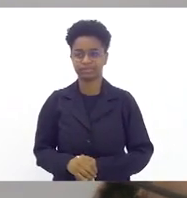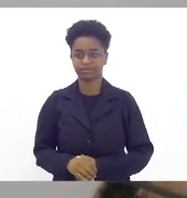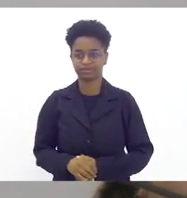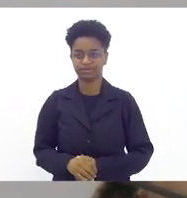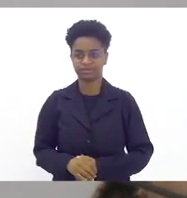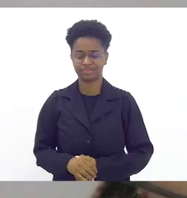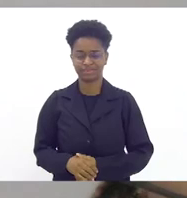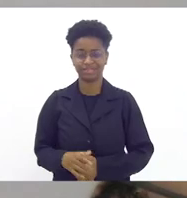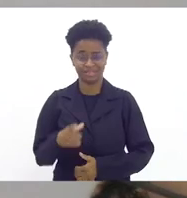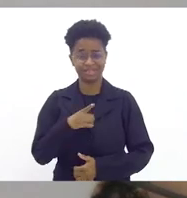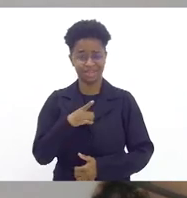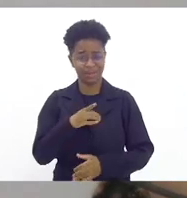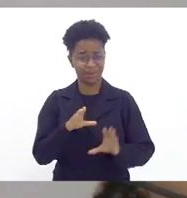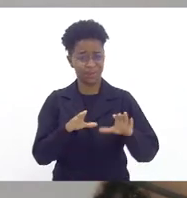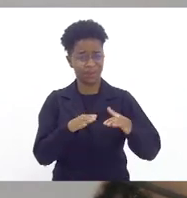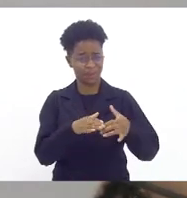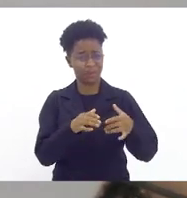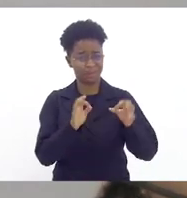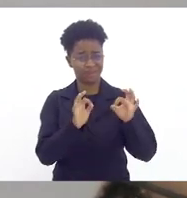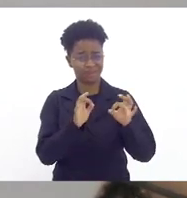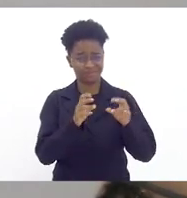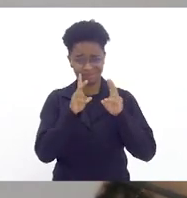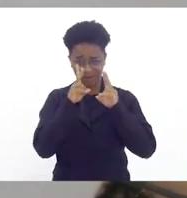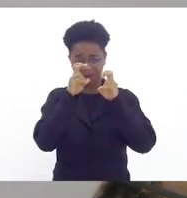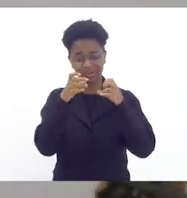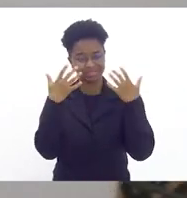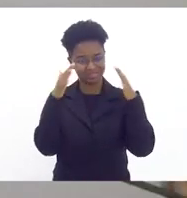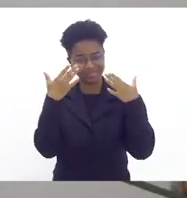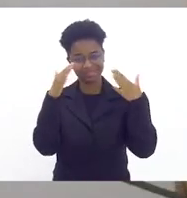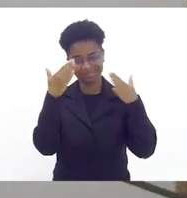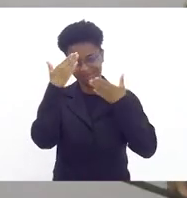Vem uma delegação forte, agradecer, uma salda de palmas para eles.